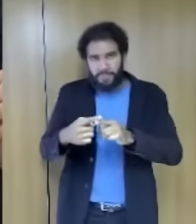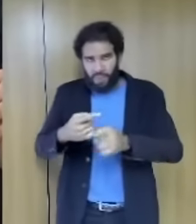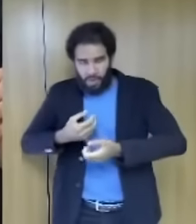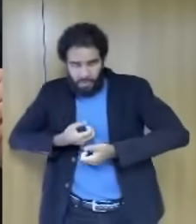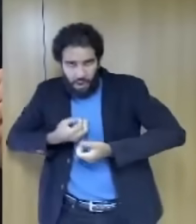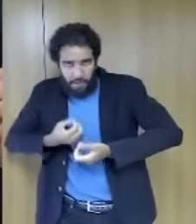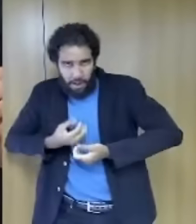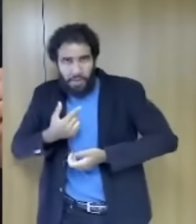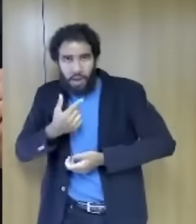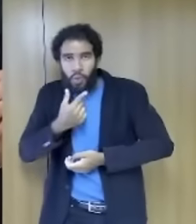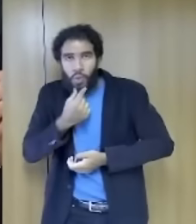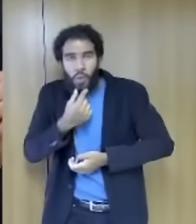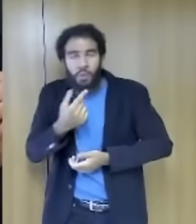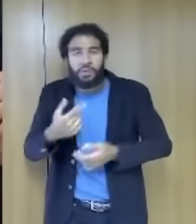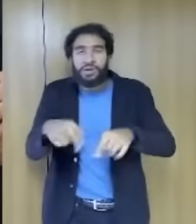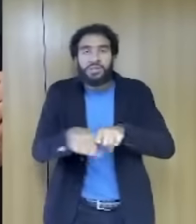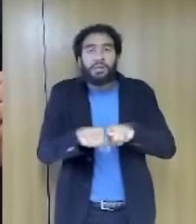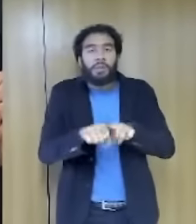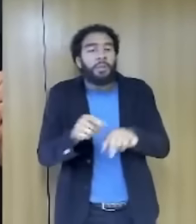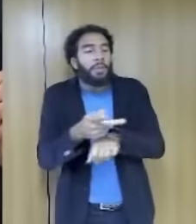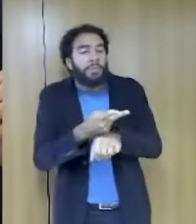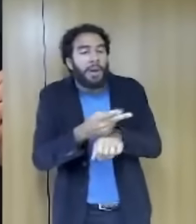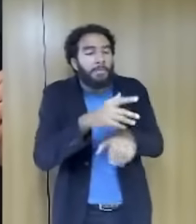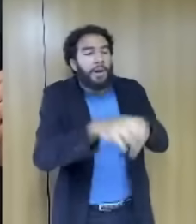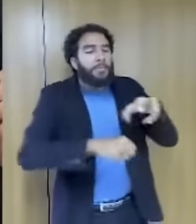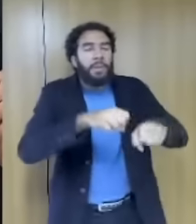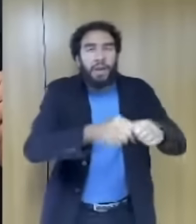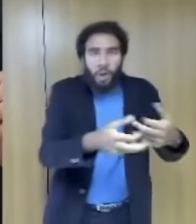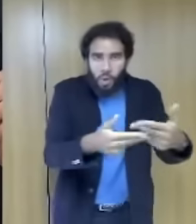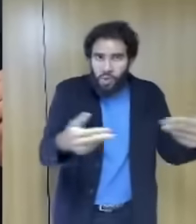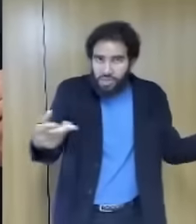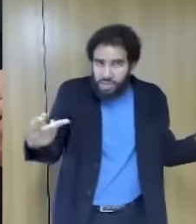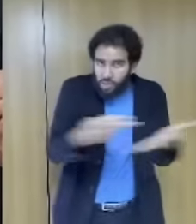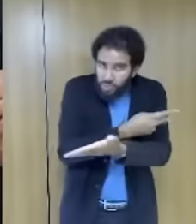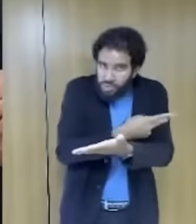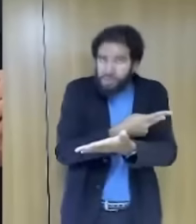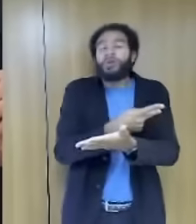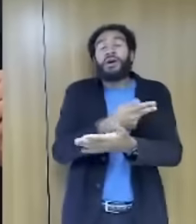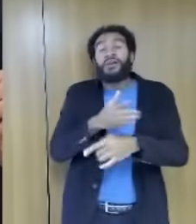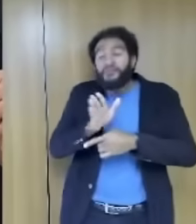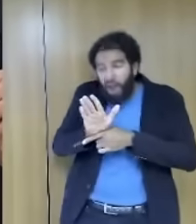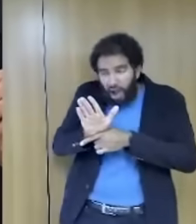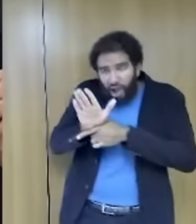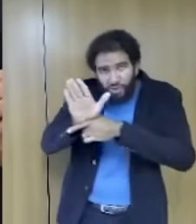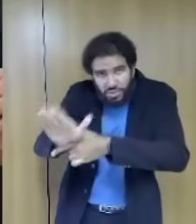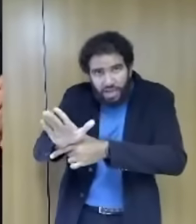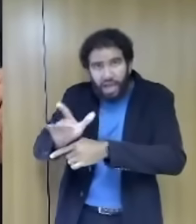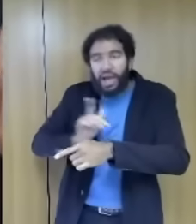premiada e das buscas e apreensões hoje realizadas vão conduzir a